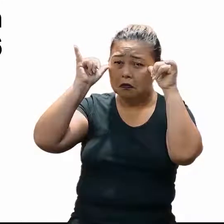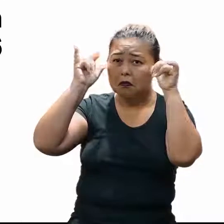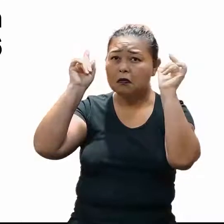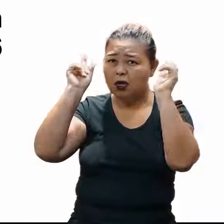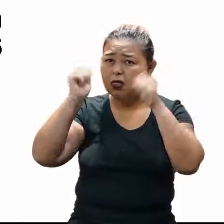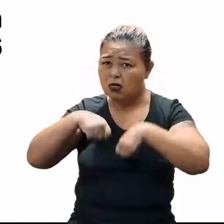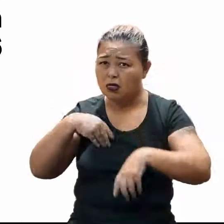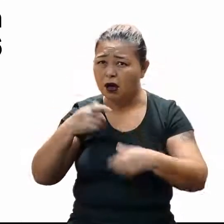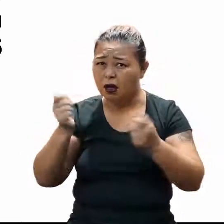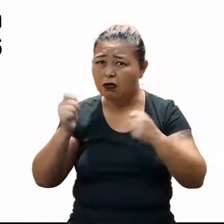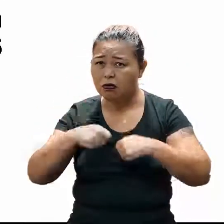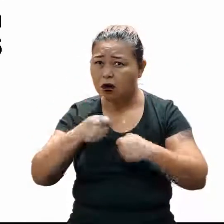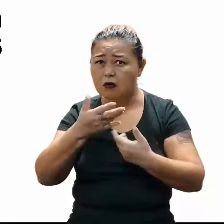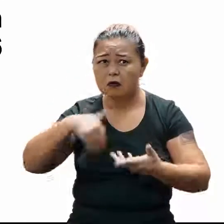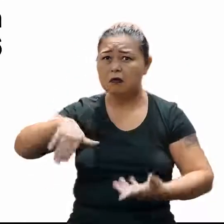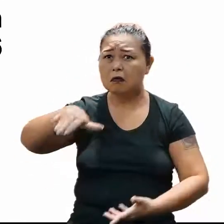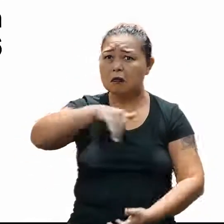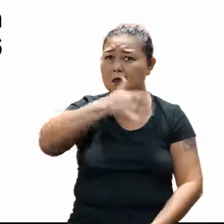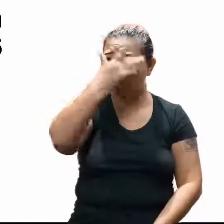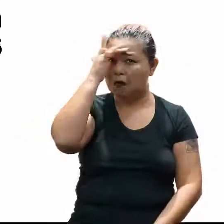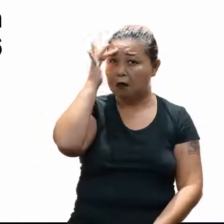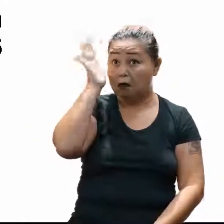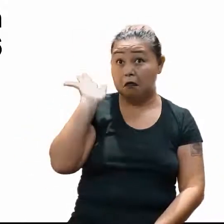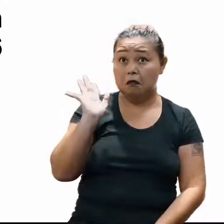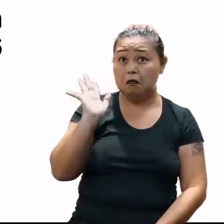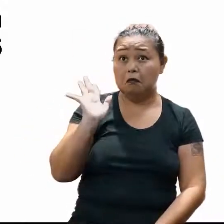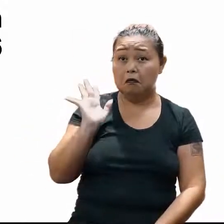seria suficiente para alimentar todo esse povo?